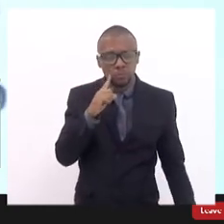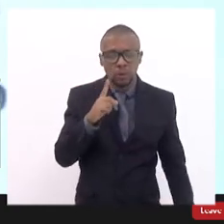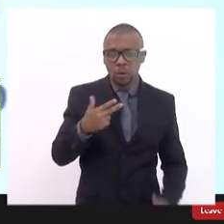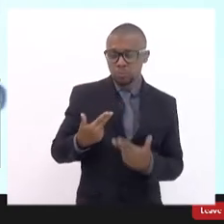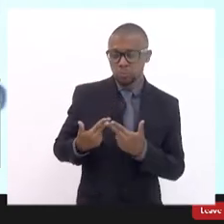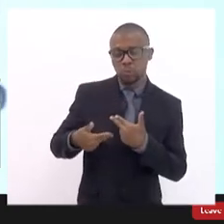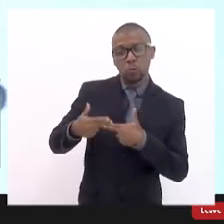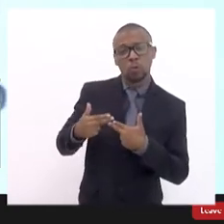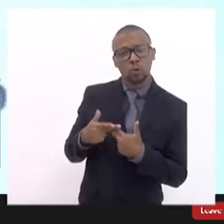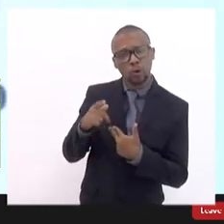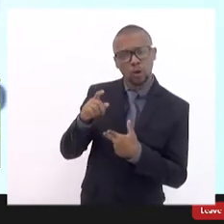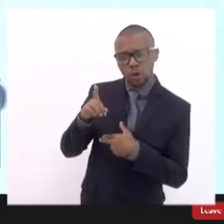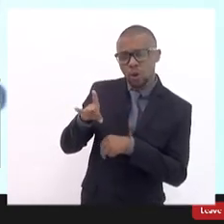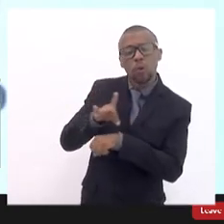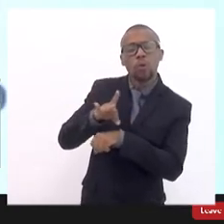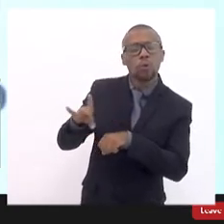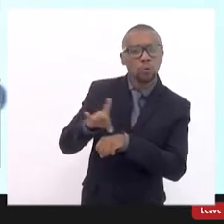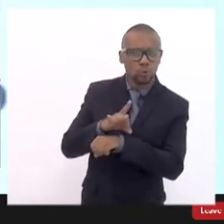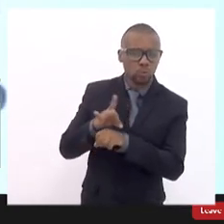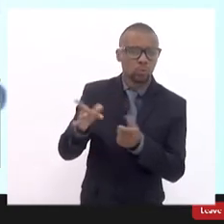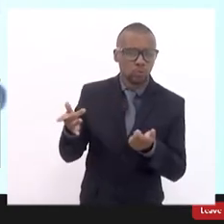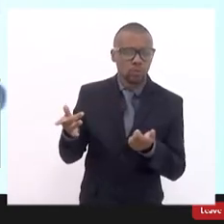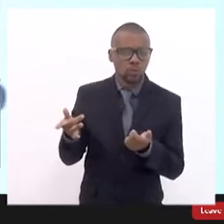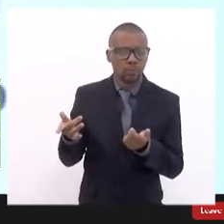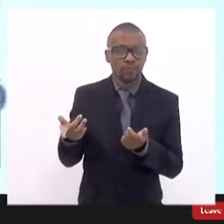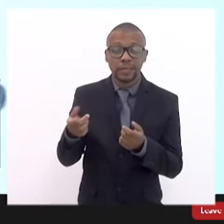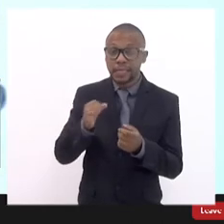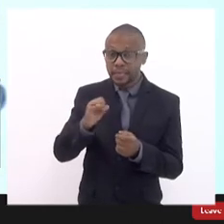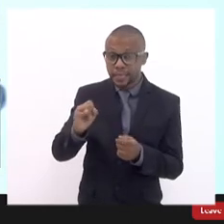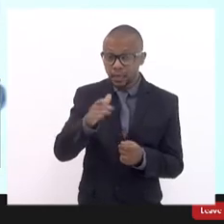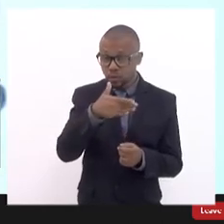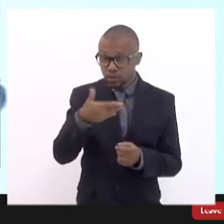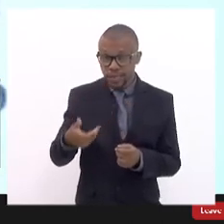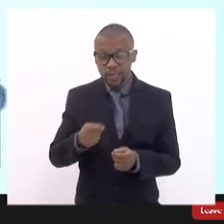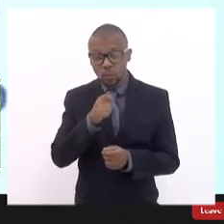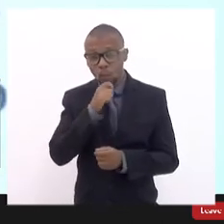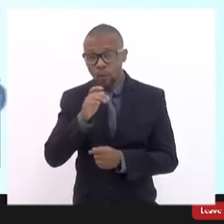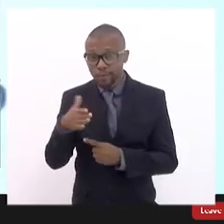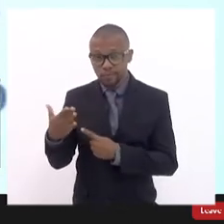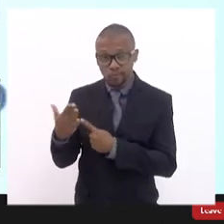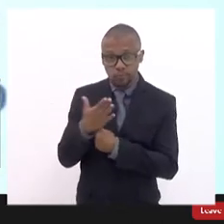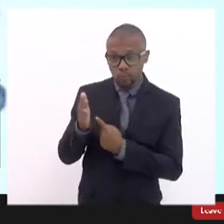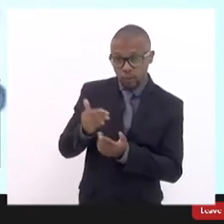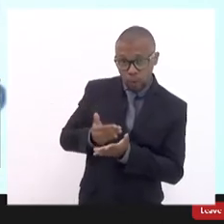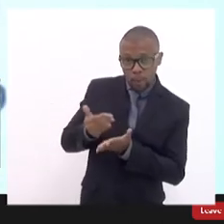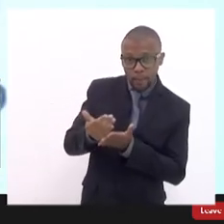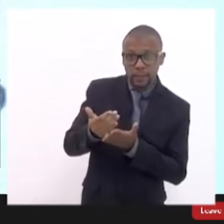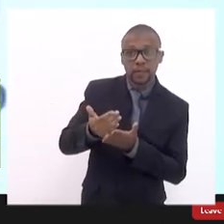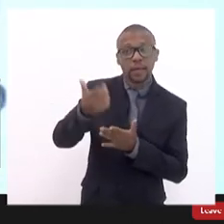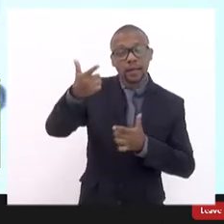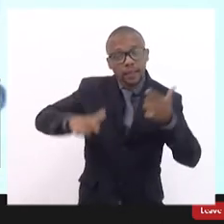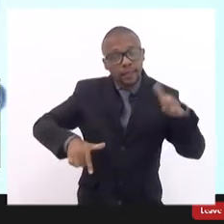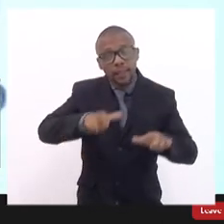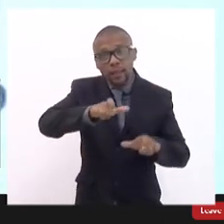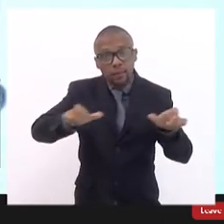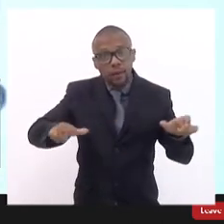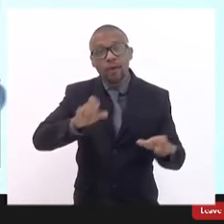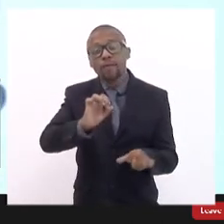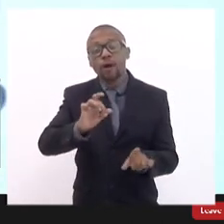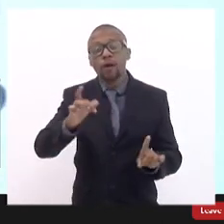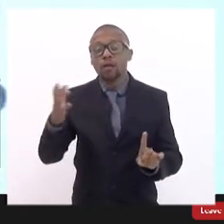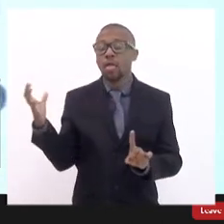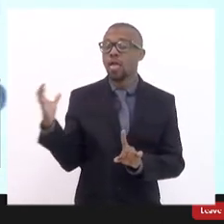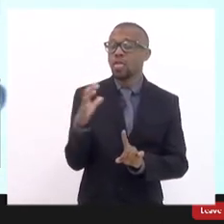auxílio do Estado, se não houver um auxílio de crédito para o recomeço dessas pessoas que foram